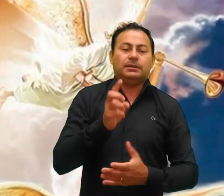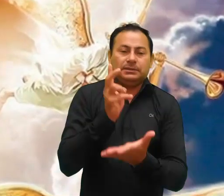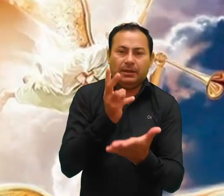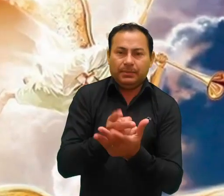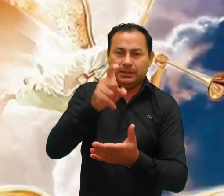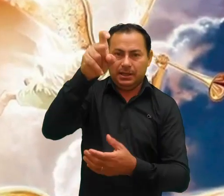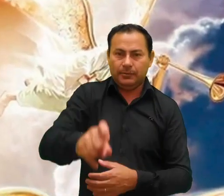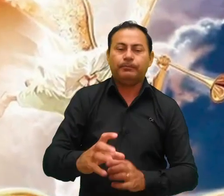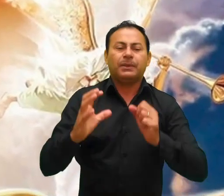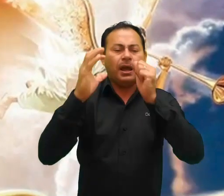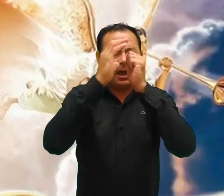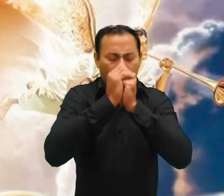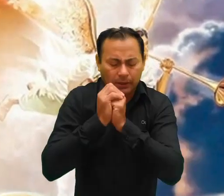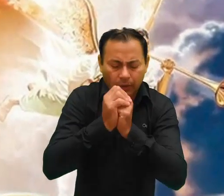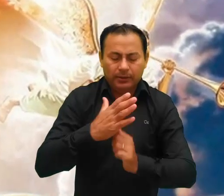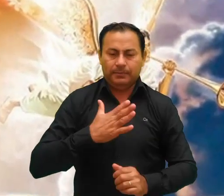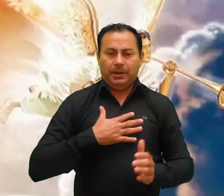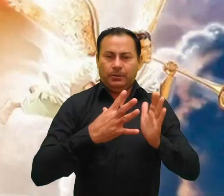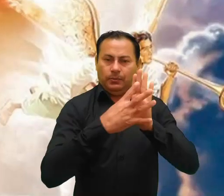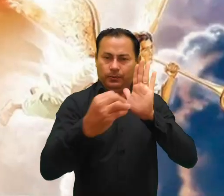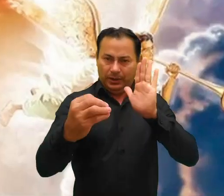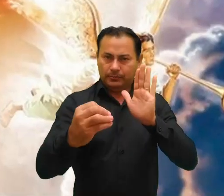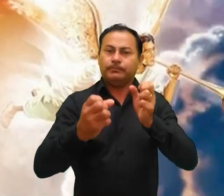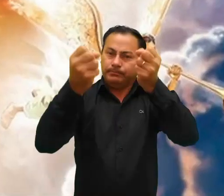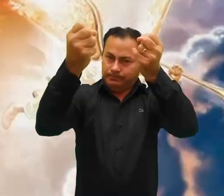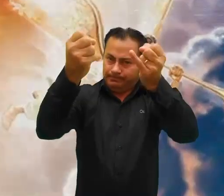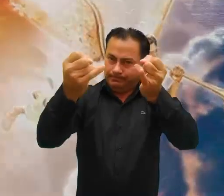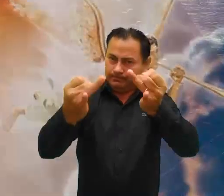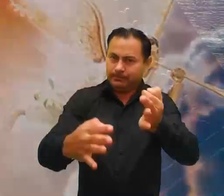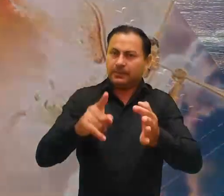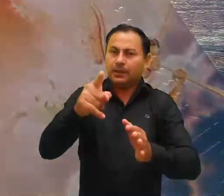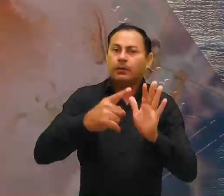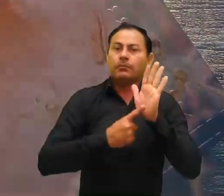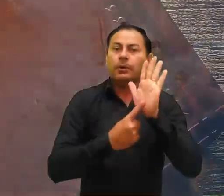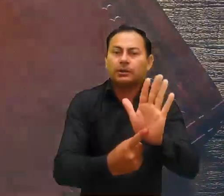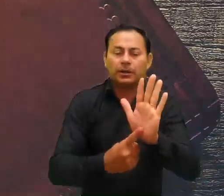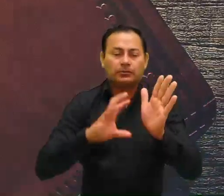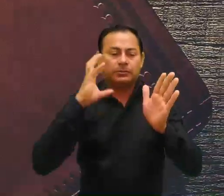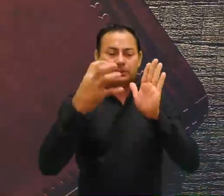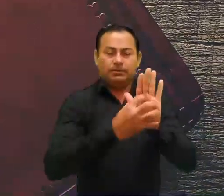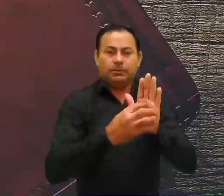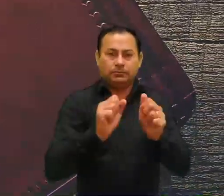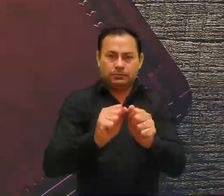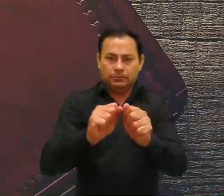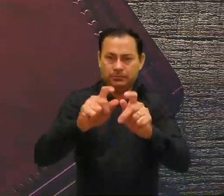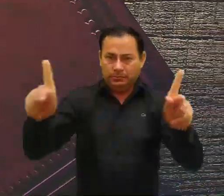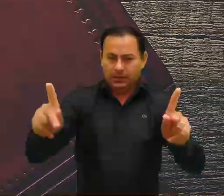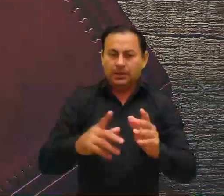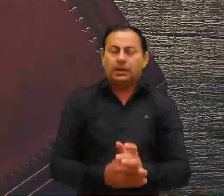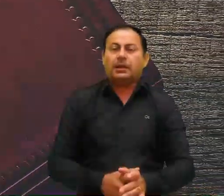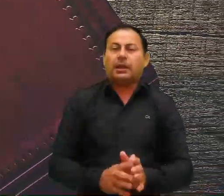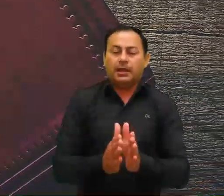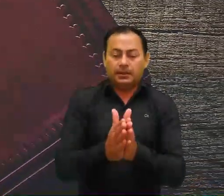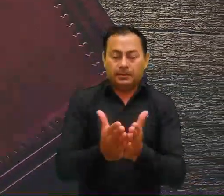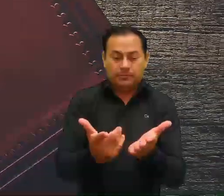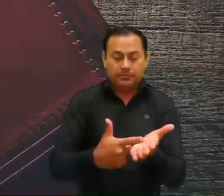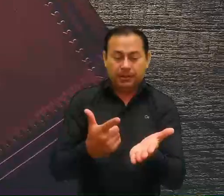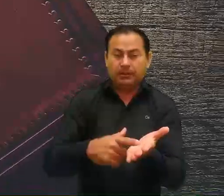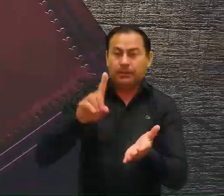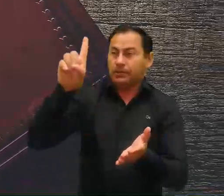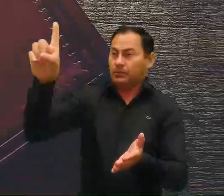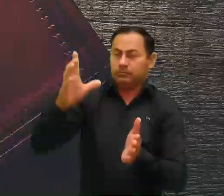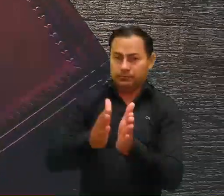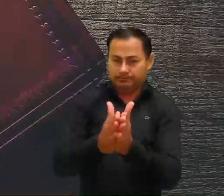sempre será. Adorem meu filho. Estou explicando isso para mostrar que os símbolos do Apocalipse são símbolos bíblicos e